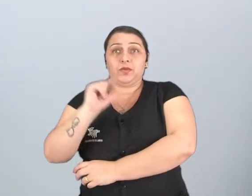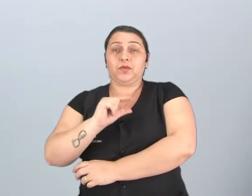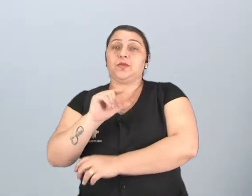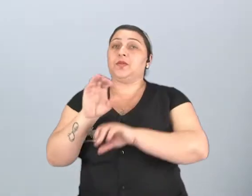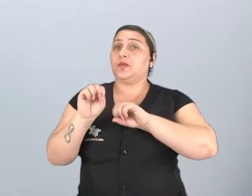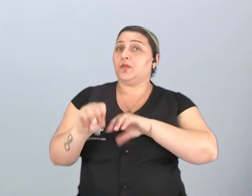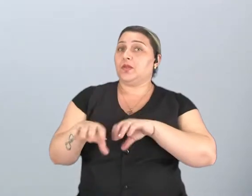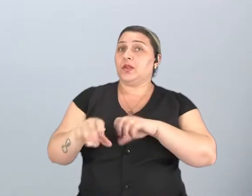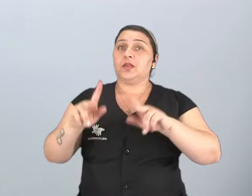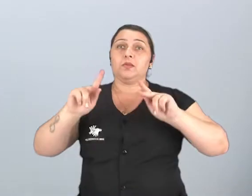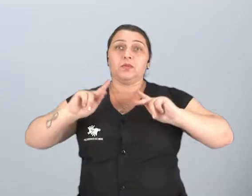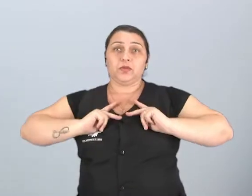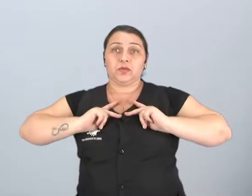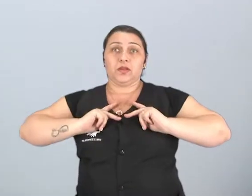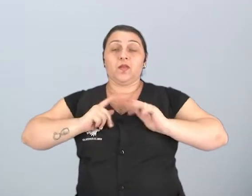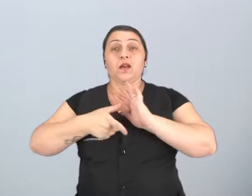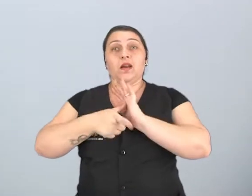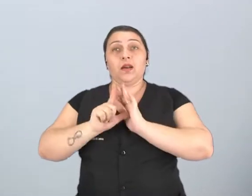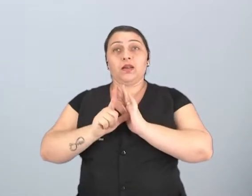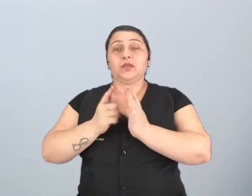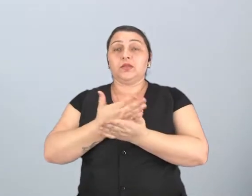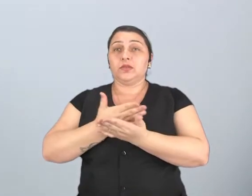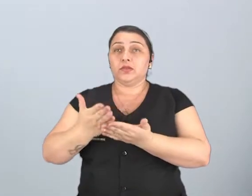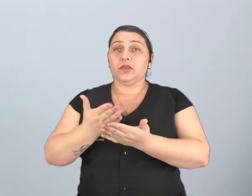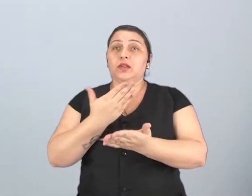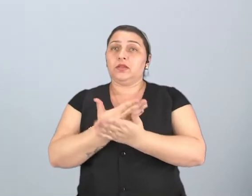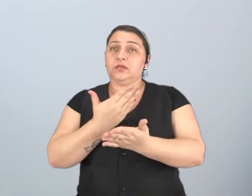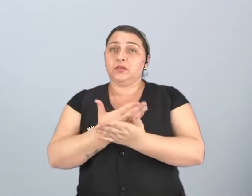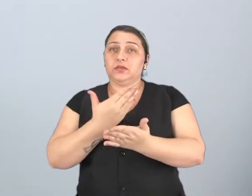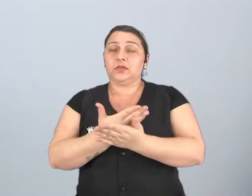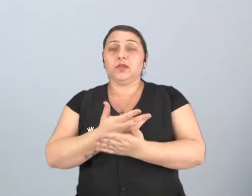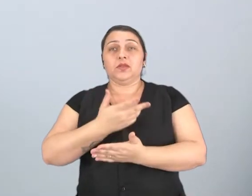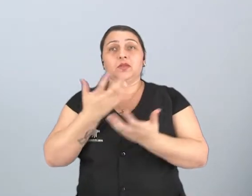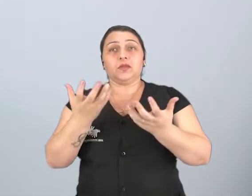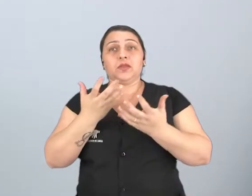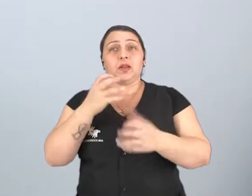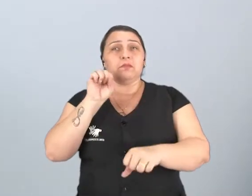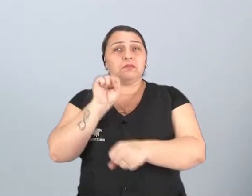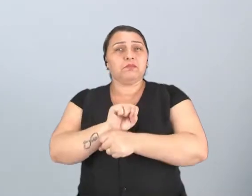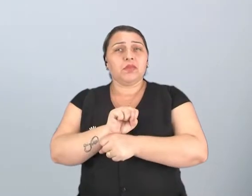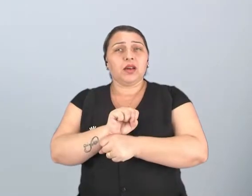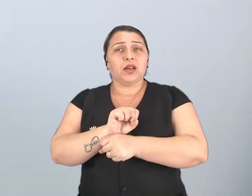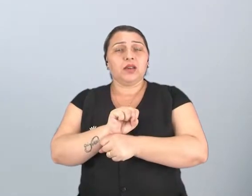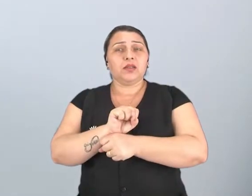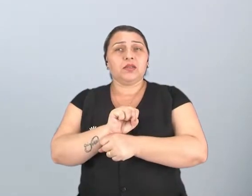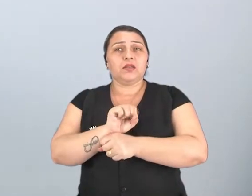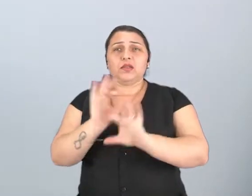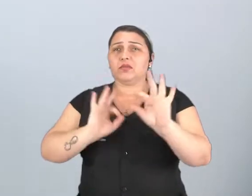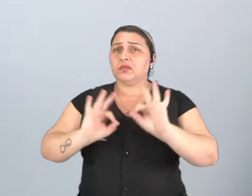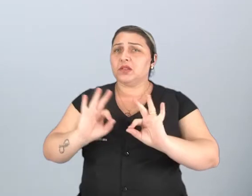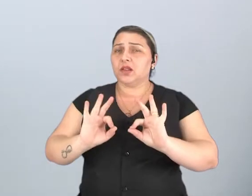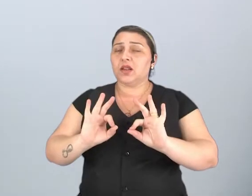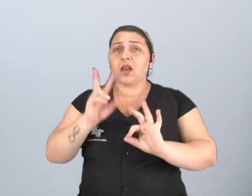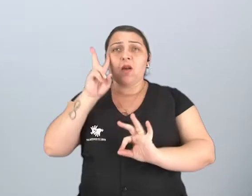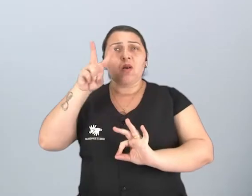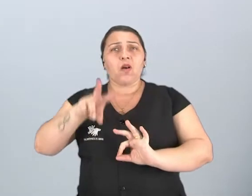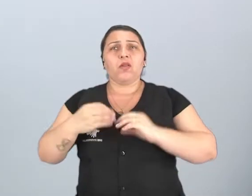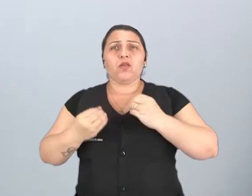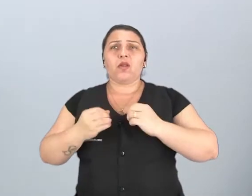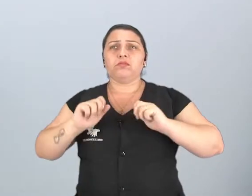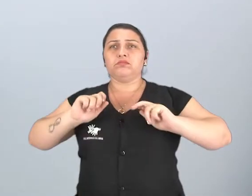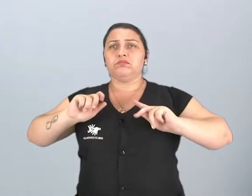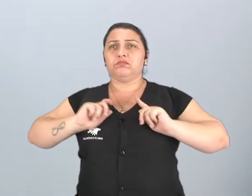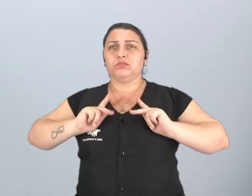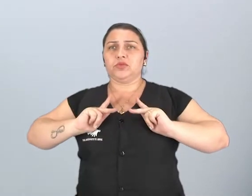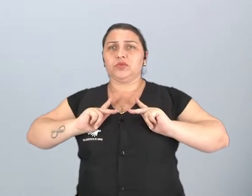educação postural. E antes da gente iniciar essa aula, eu quero que você pare o que você está fazendo e olhe como está a